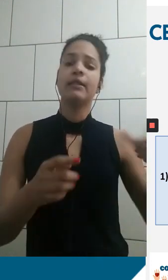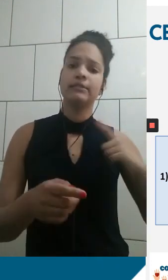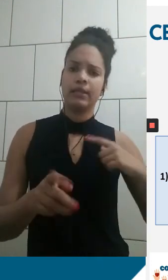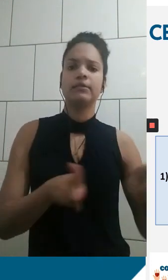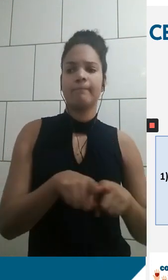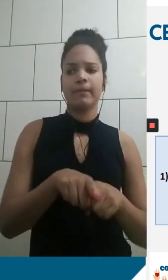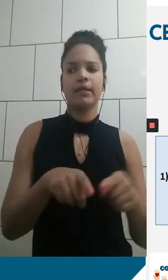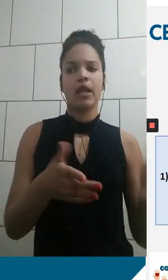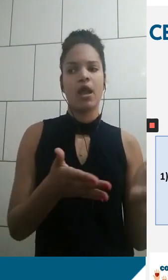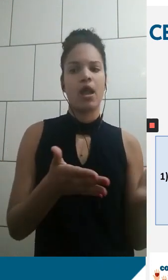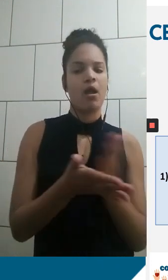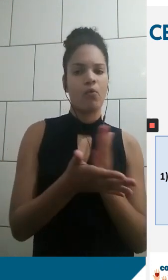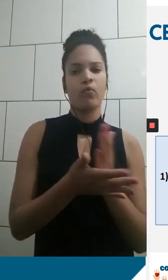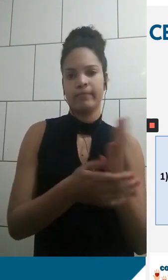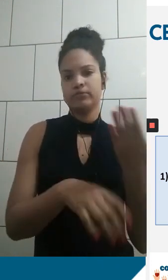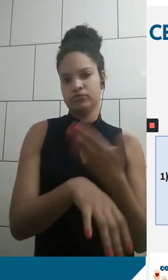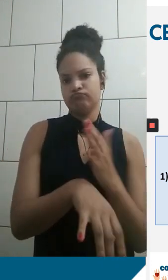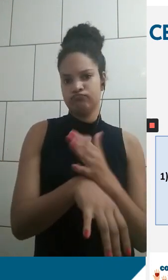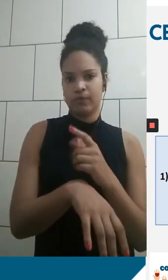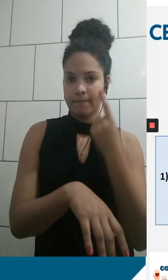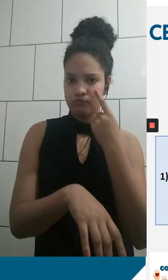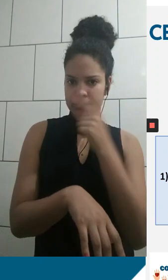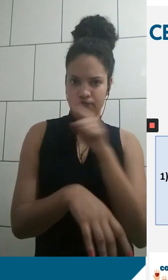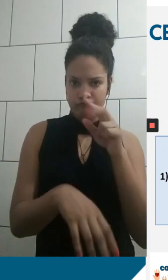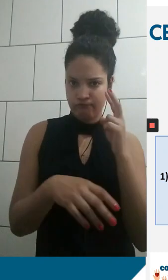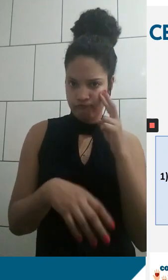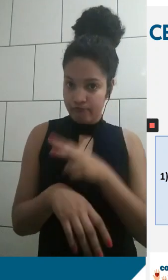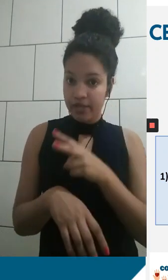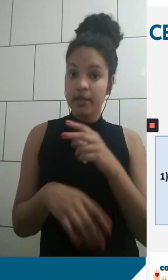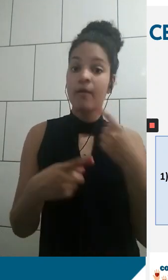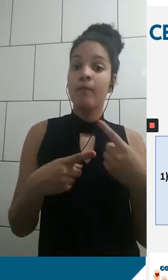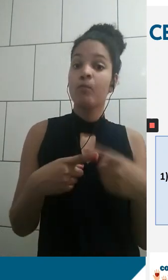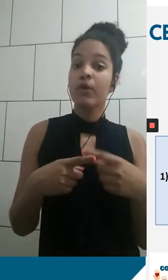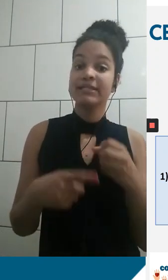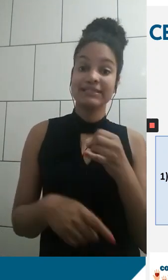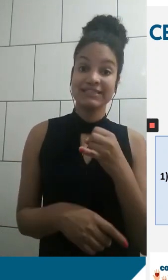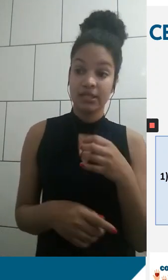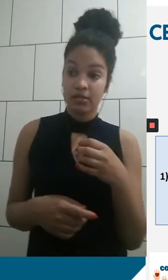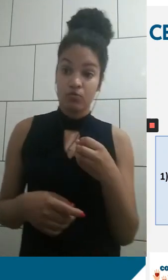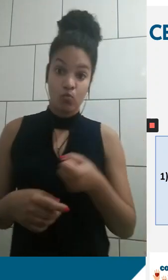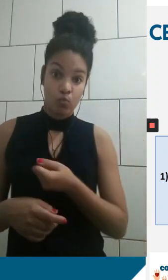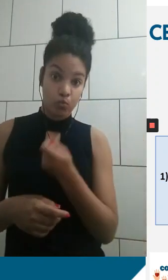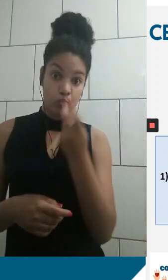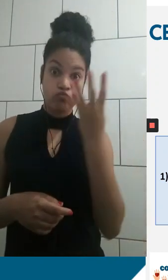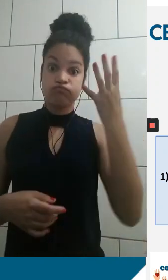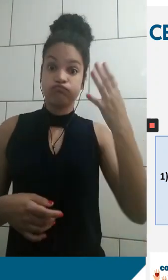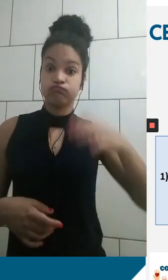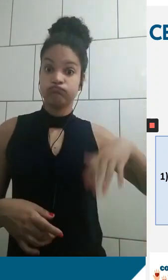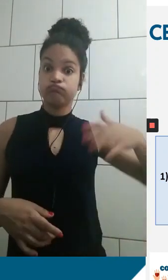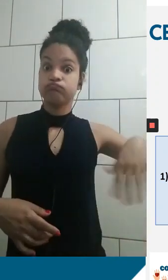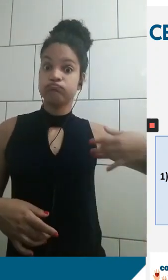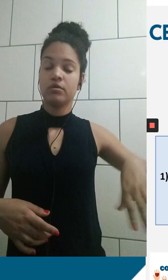vocês olharem, é que se você aumenta a concentração de substrato, muitas das vezes você aumenta a velocidade de